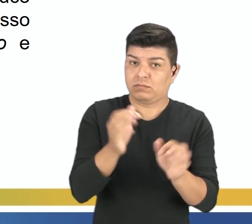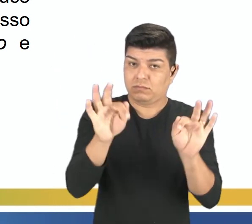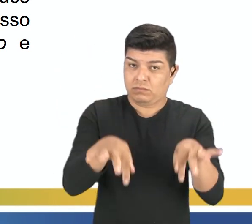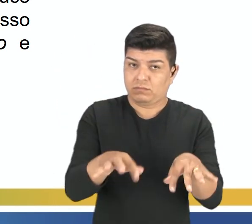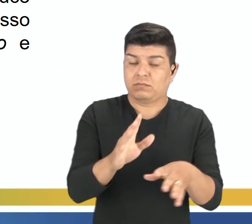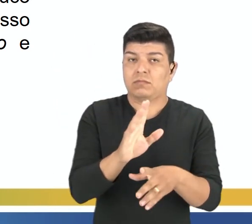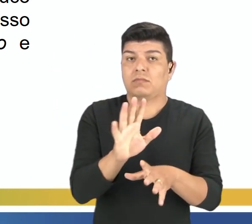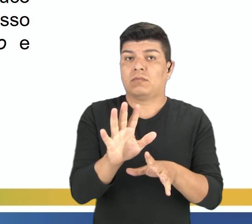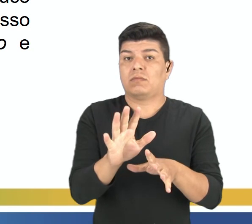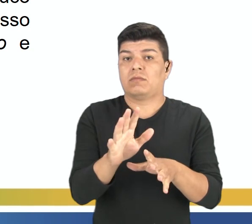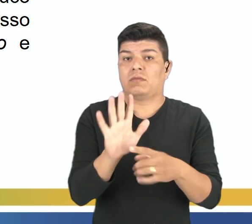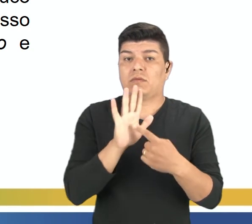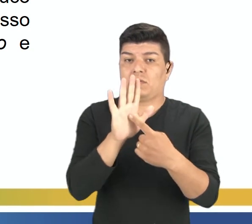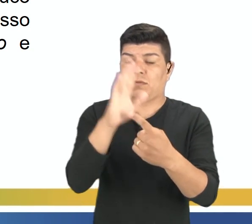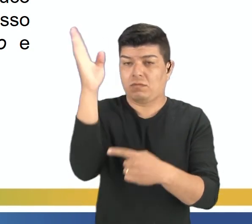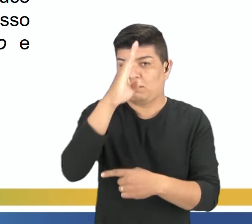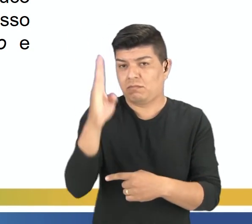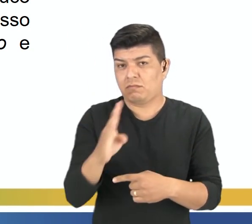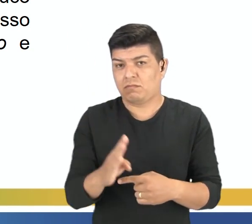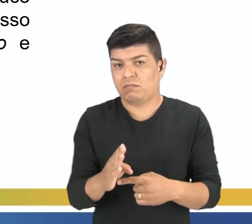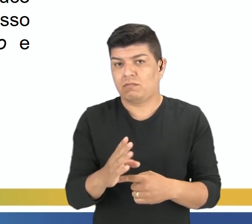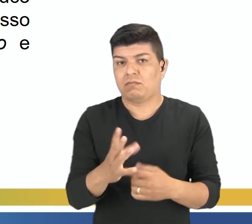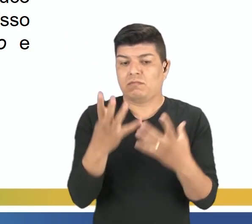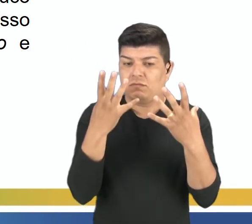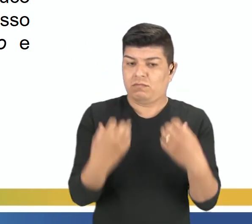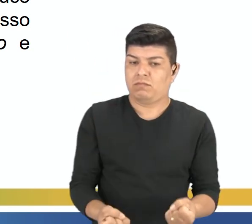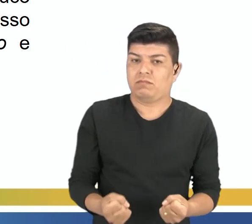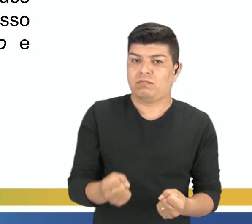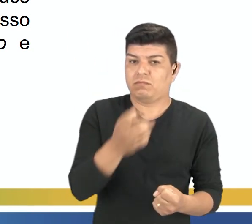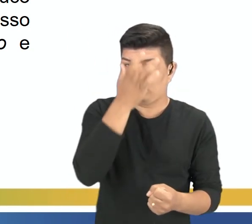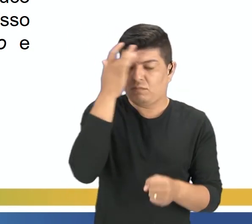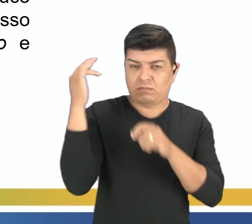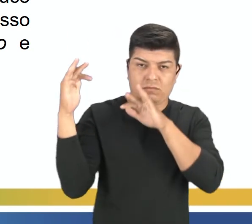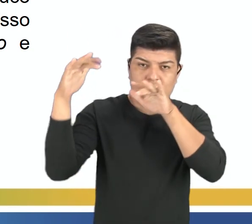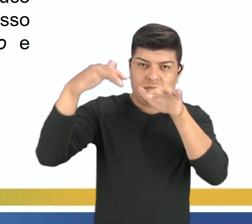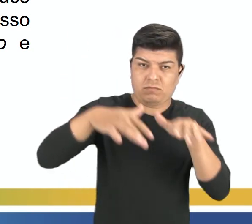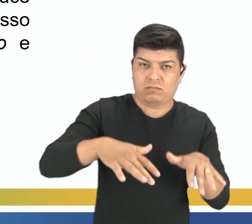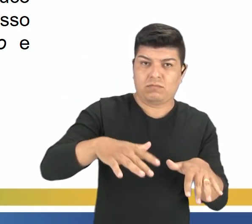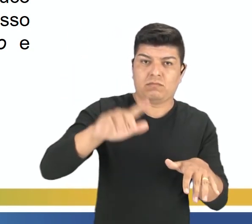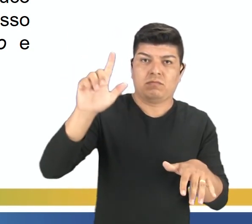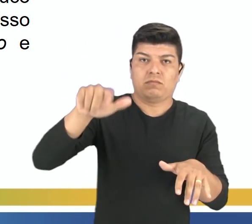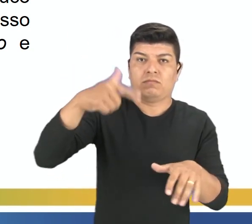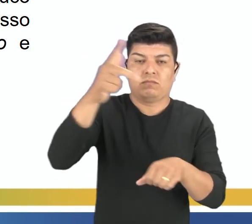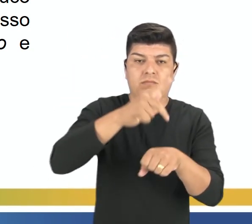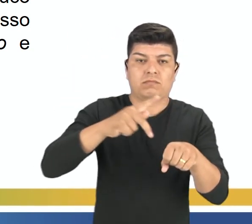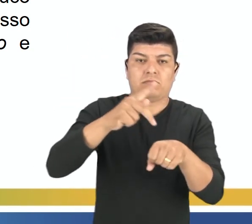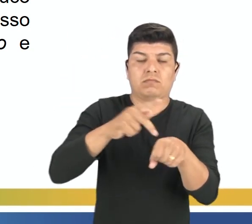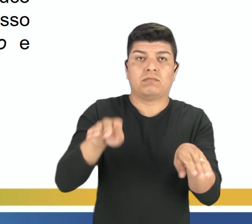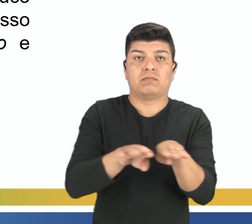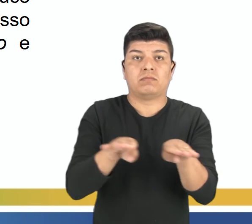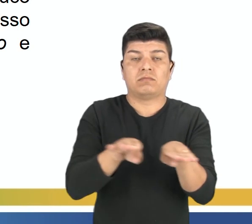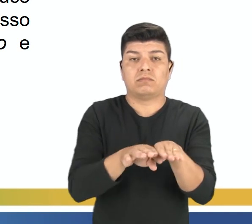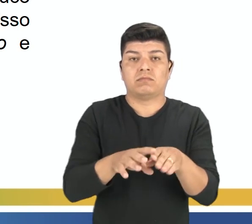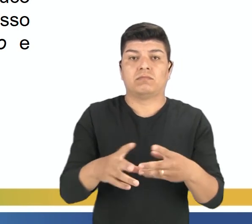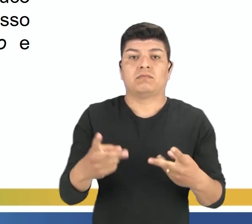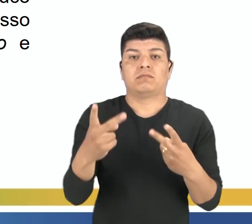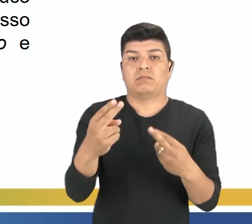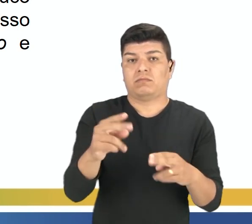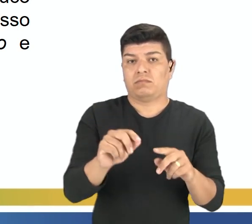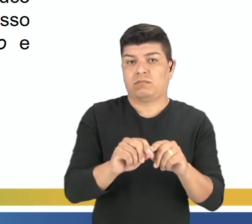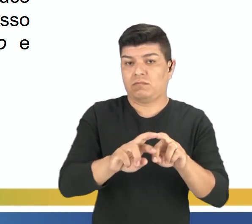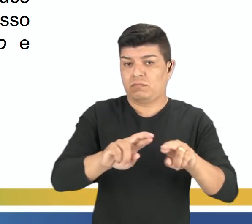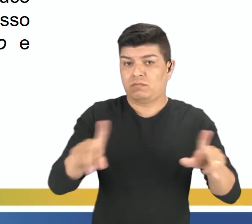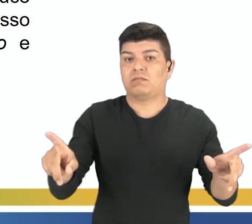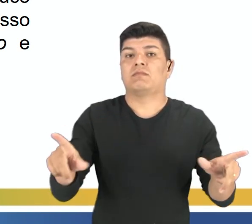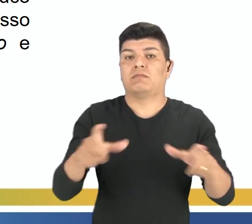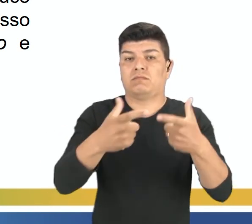se destacado como emissor e tampouco como receptor de imigrantes internacionais. Por isso, mesmo a